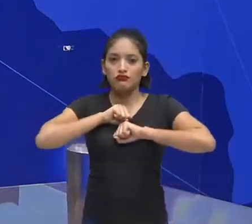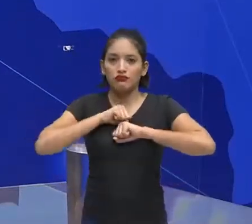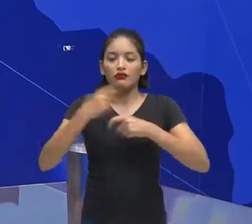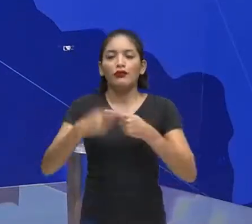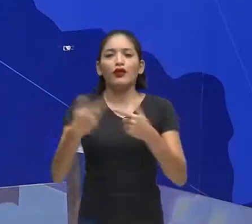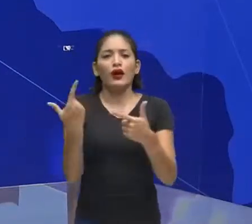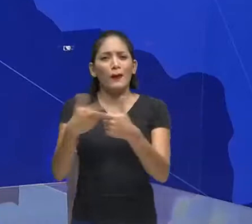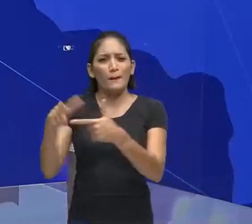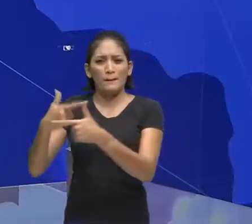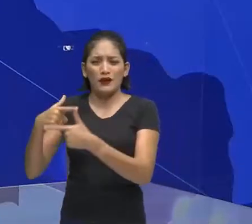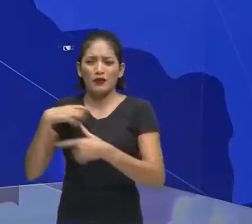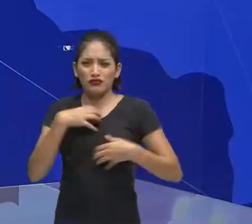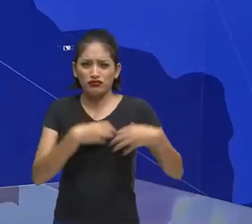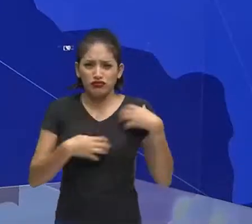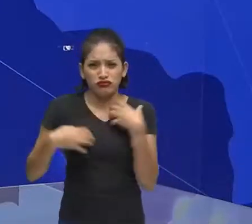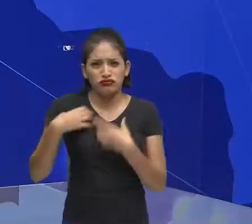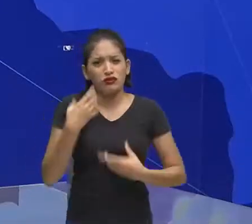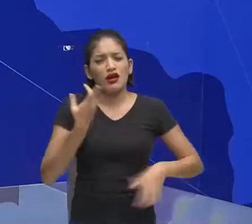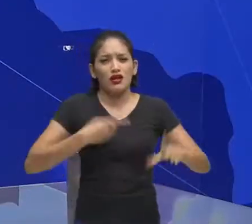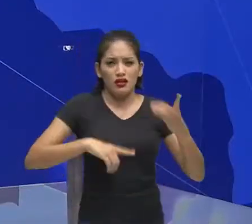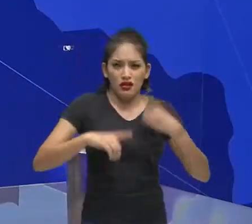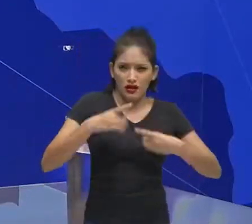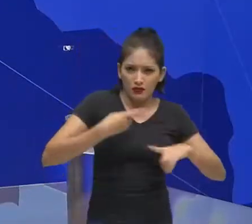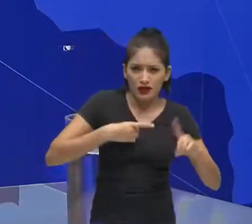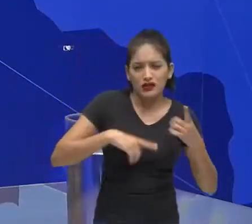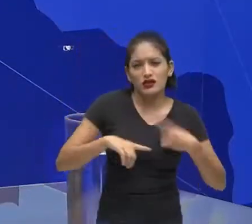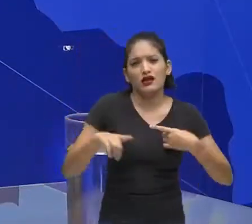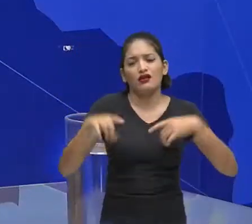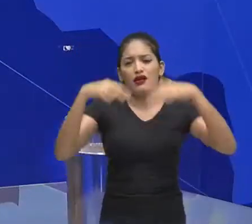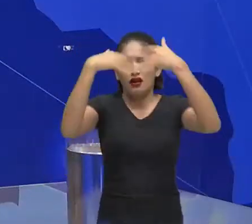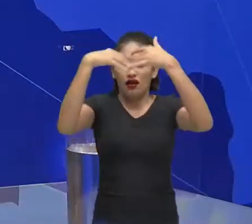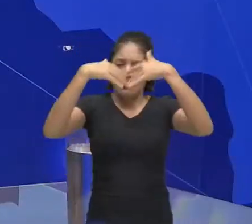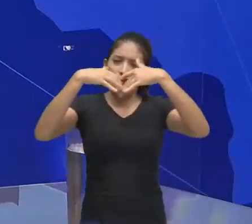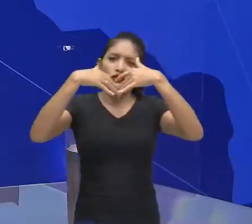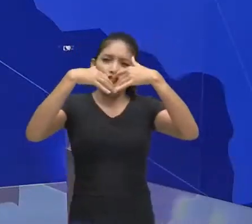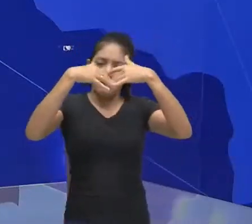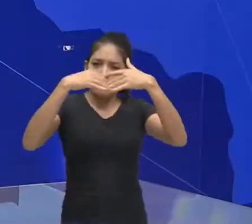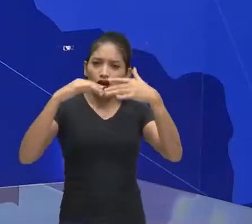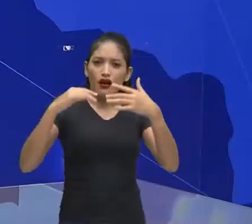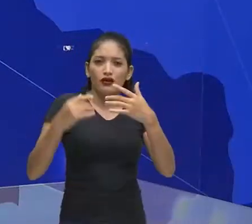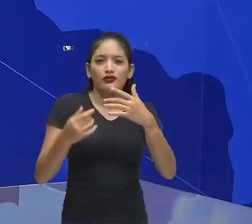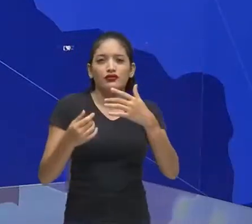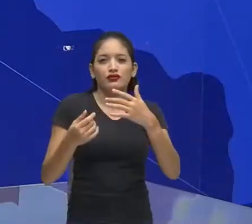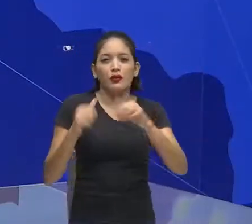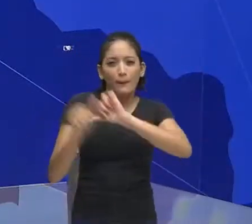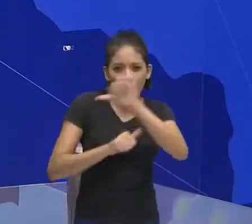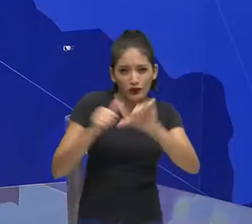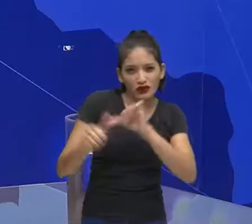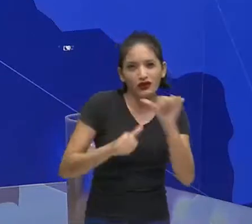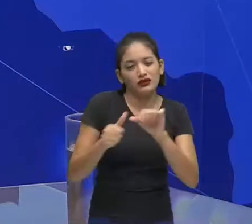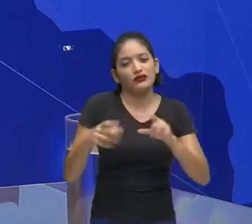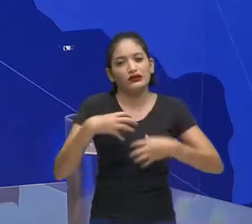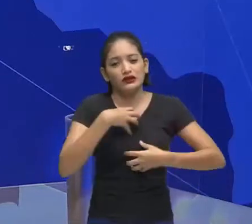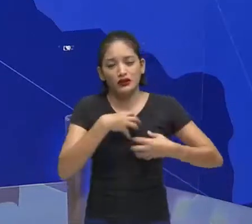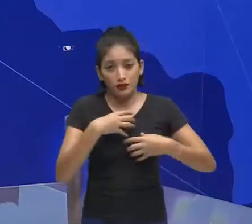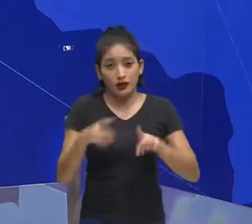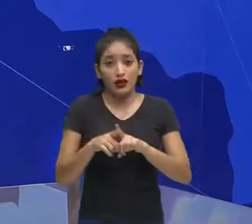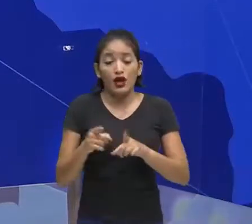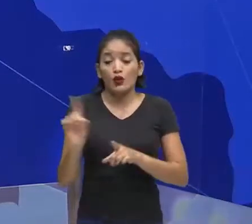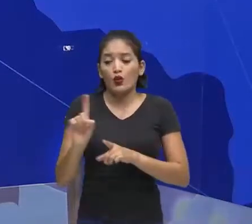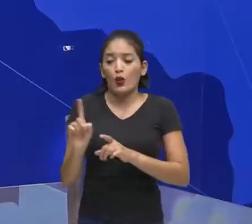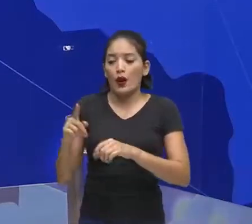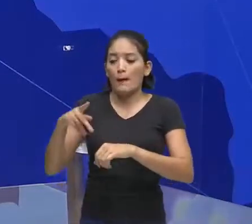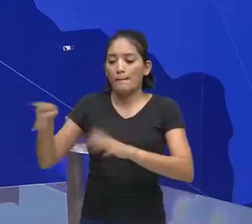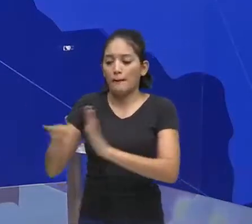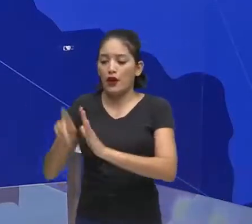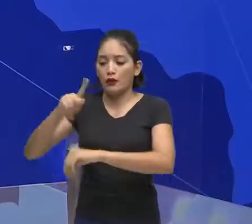doenças emocionais de depressão, os transtornos de humor, entre outras psicoses, elas não são inerentes de nenhum país específico, é do